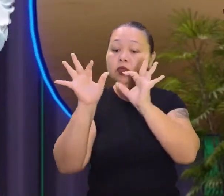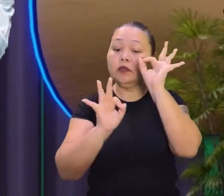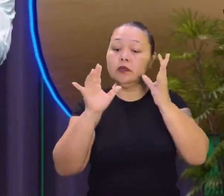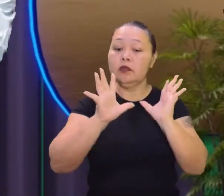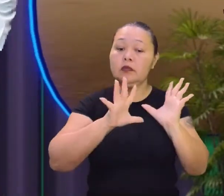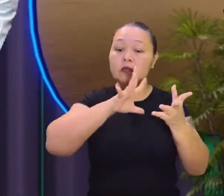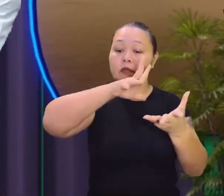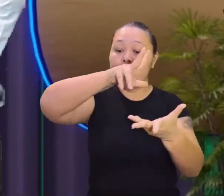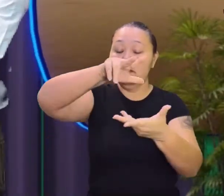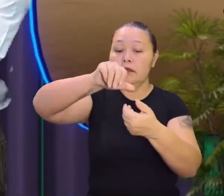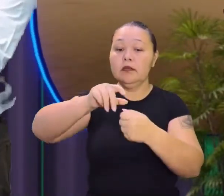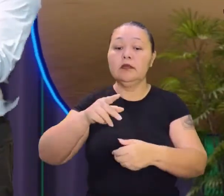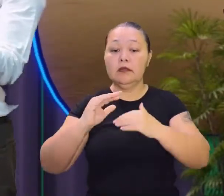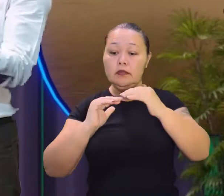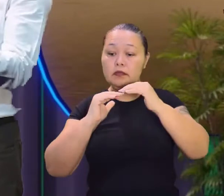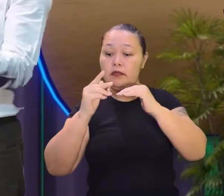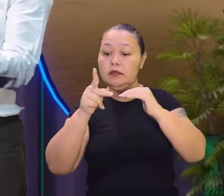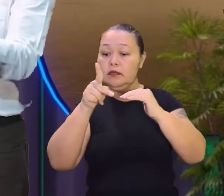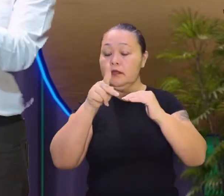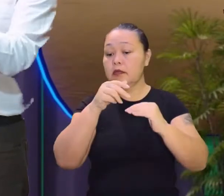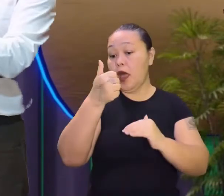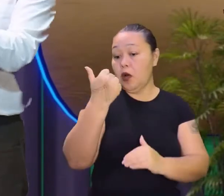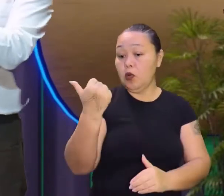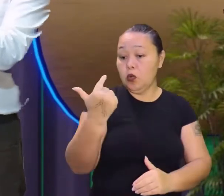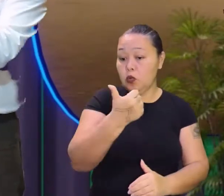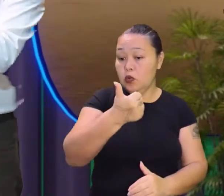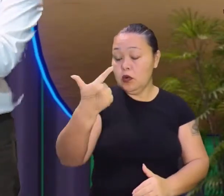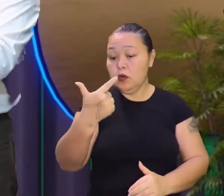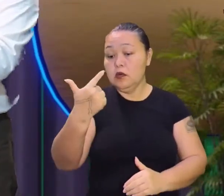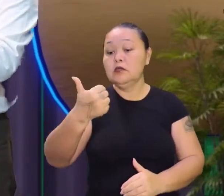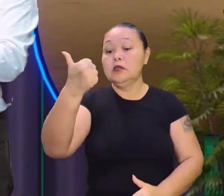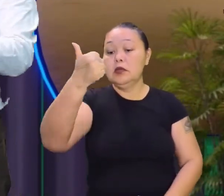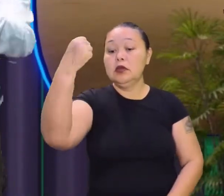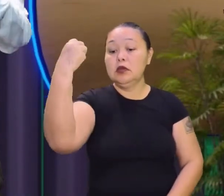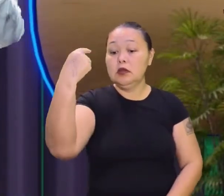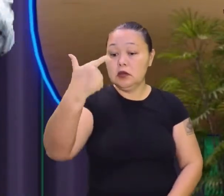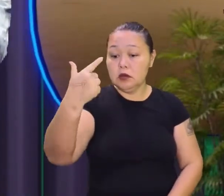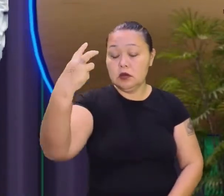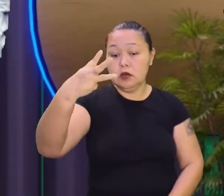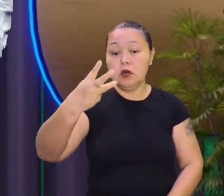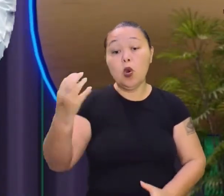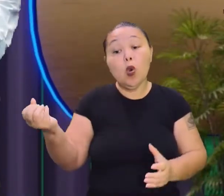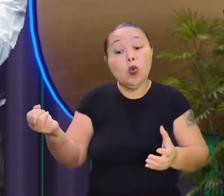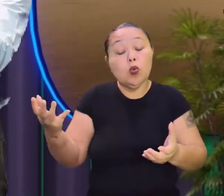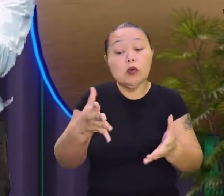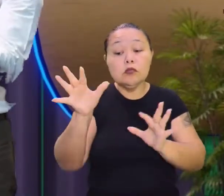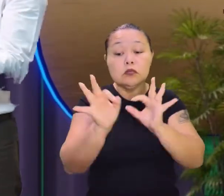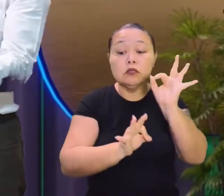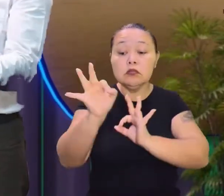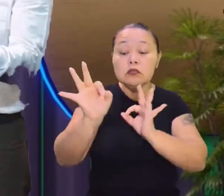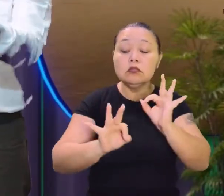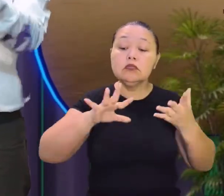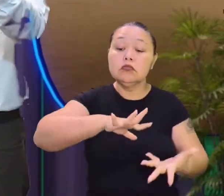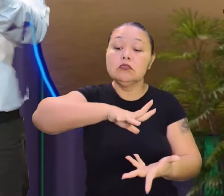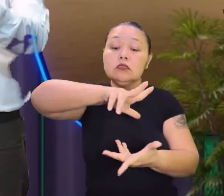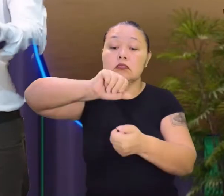mundial bipolar da Guerra Fria, primeiro, segundo, terceiro mundo. Exato. Na nova ordem